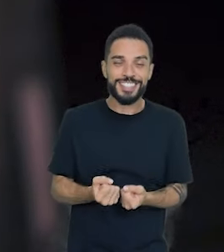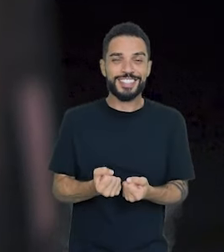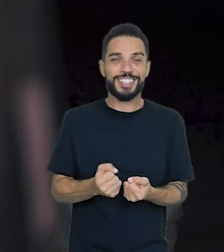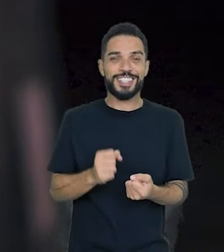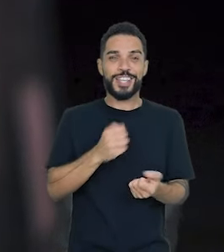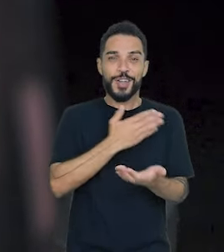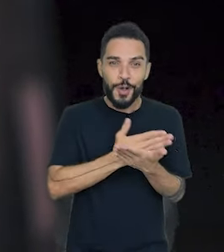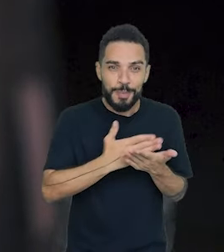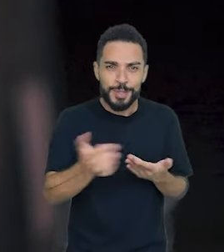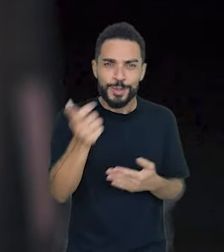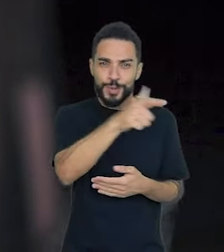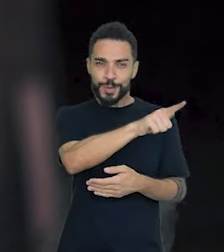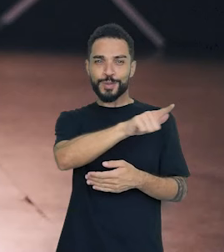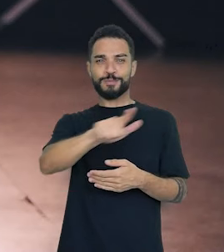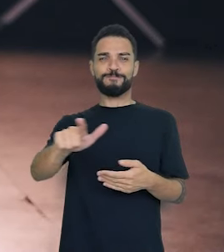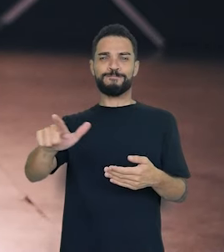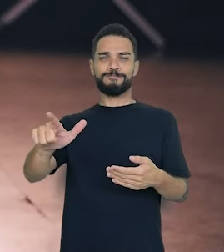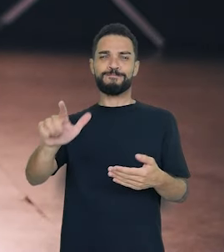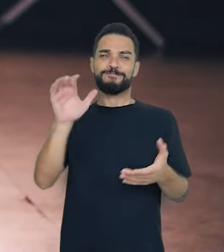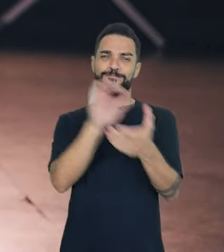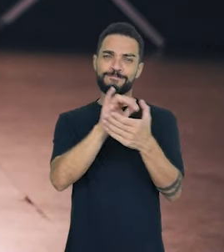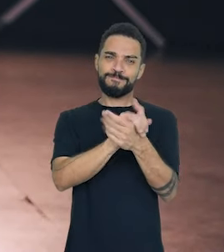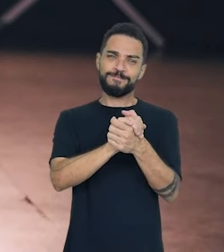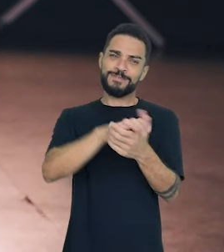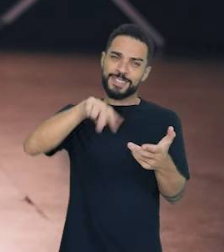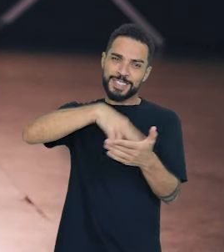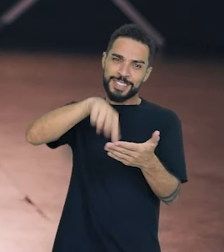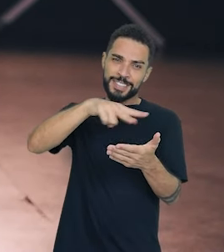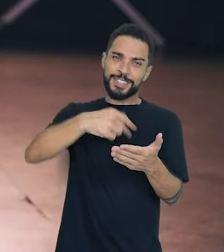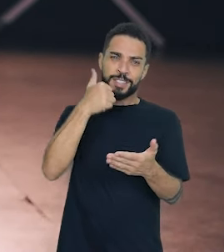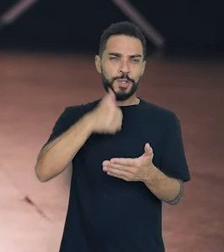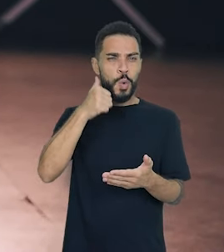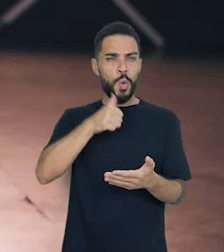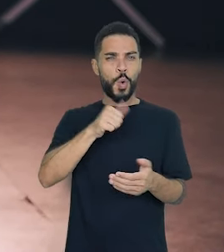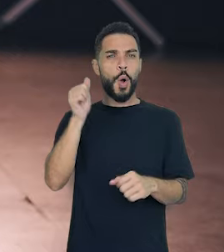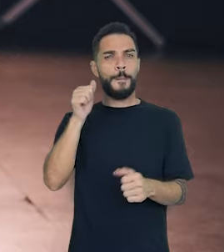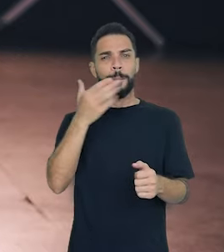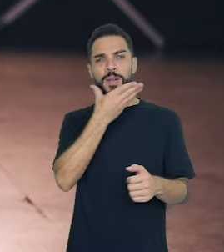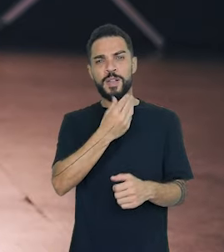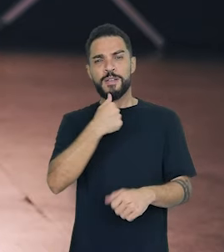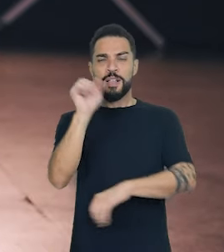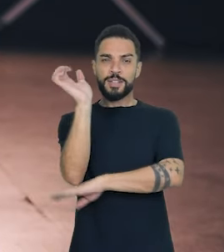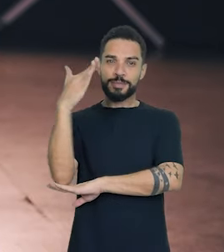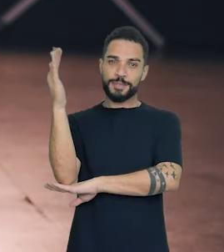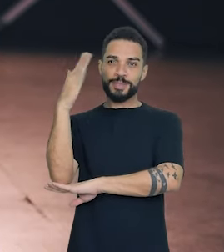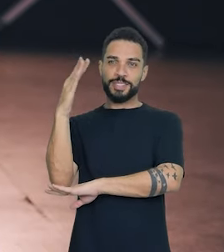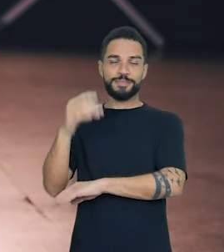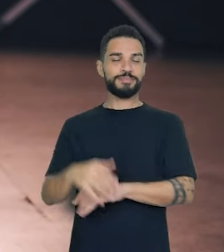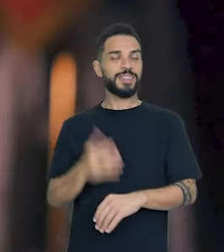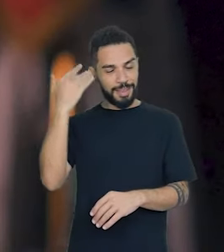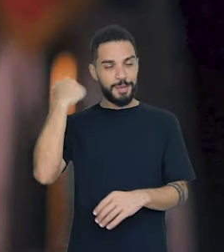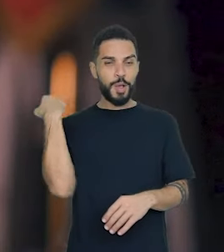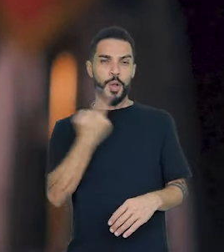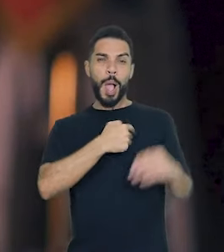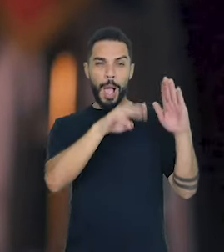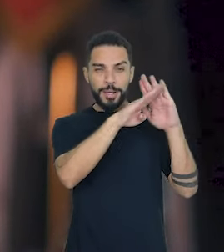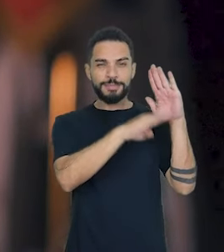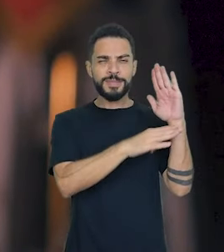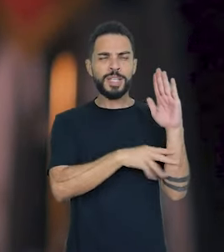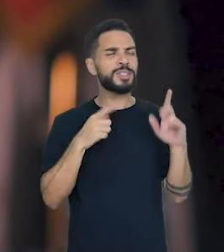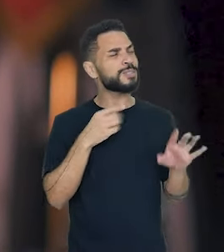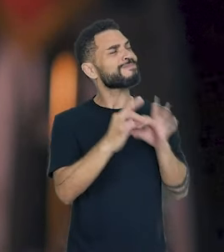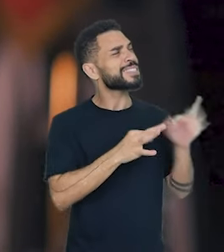Mestre Sala e Porta Bandeira no nosso município. Já era um projeto nosso há muito tempo, eu e a Fernanda, até a gente tinha bolado o nome, mas o nome